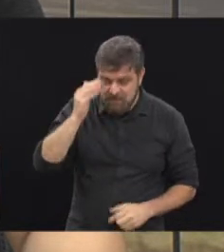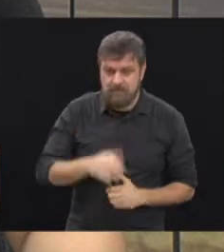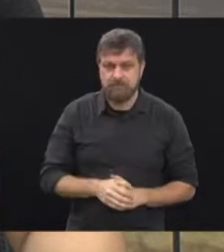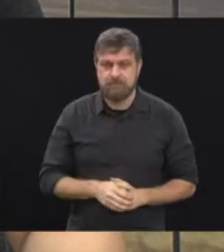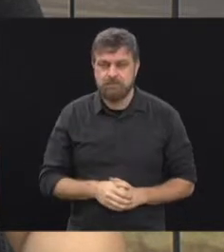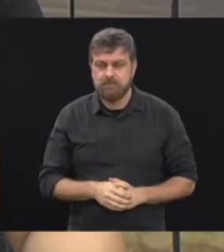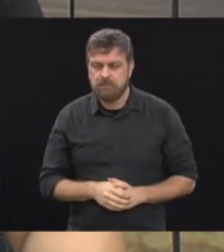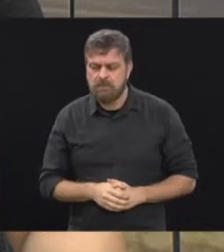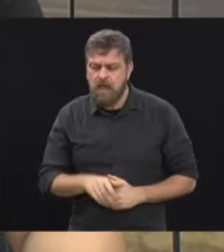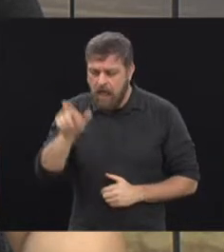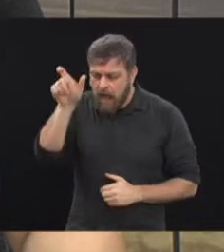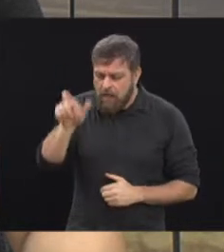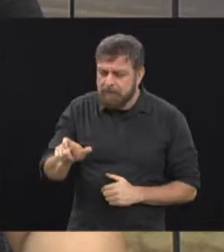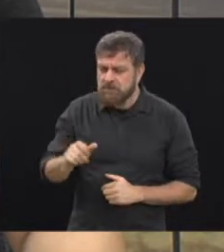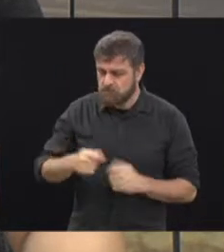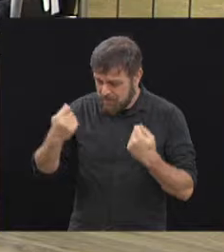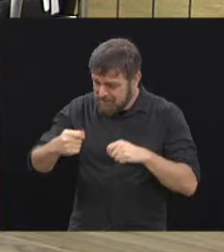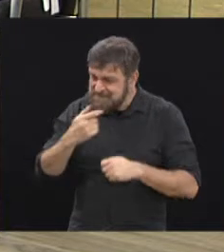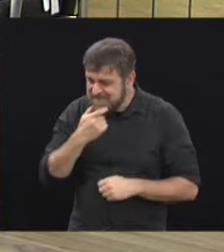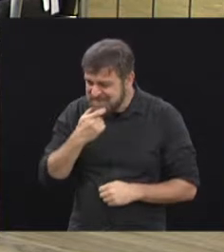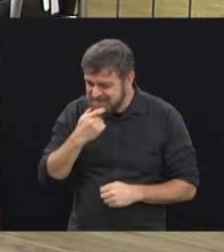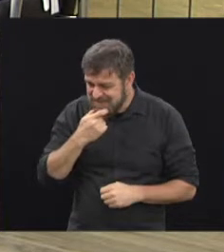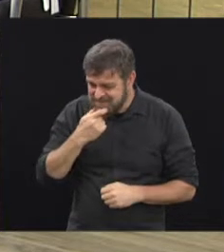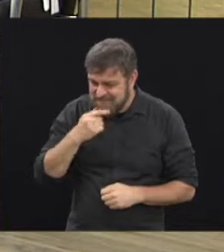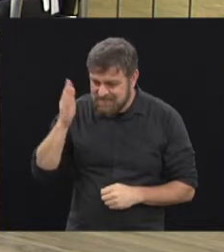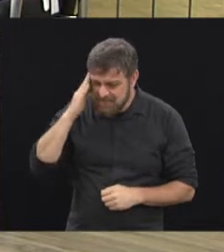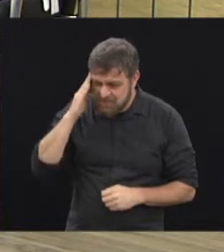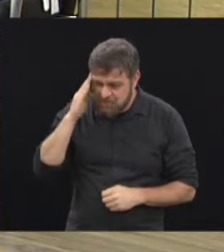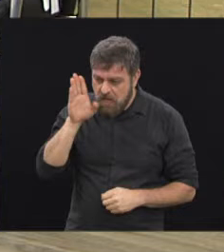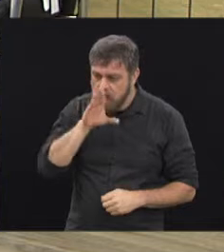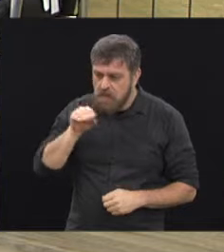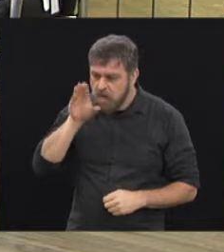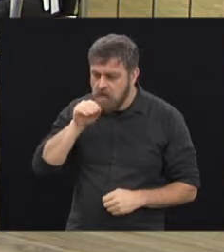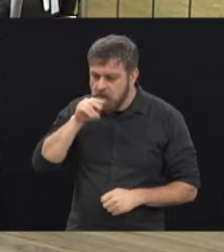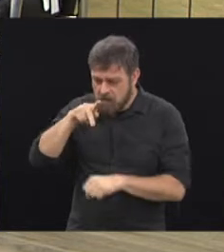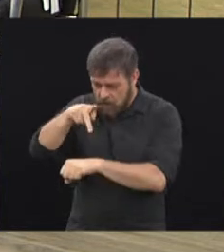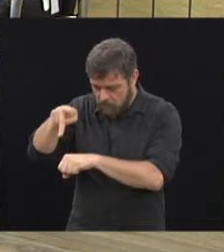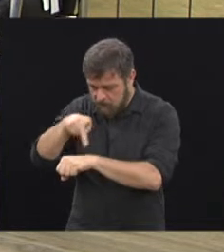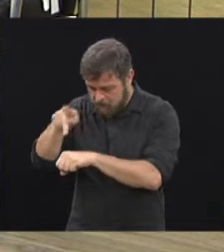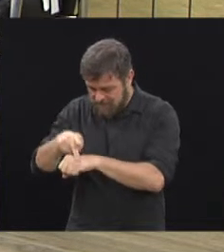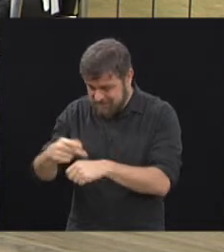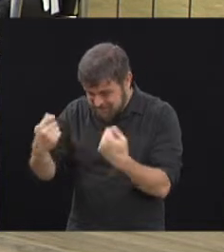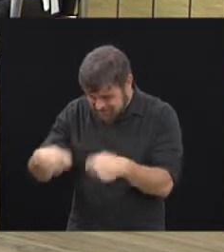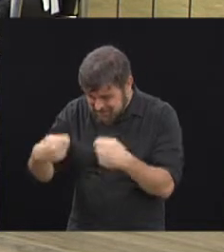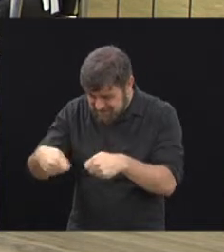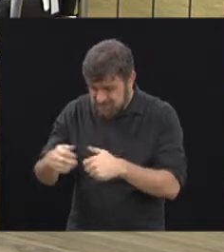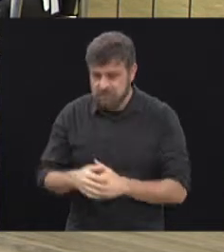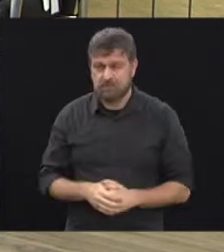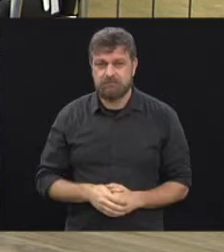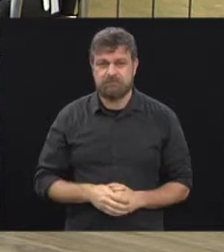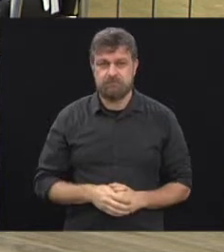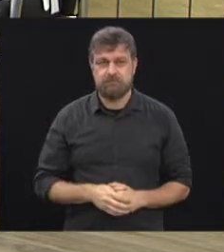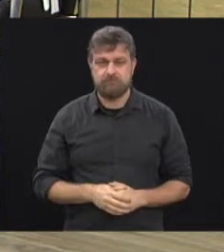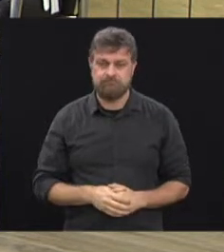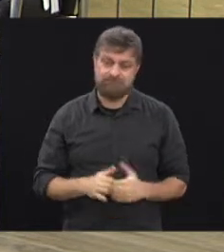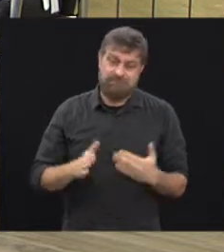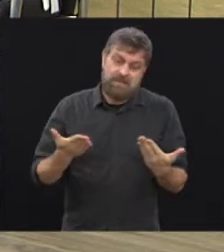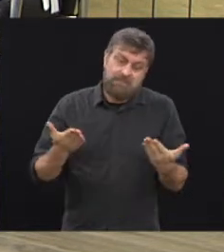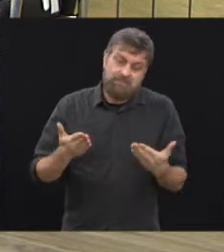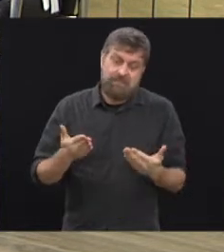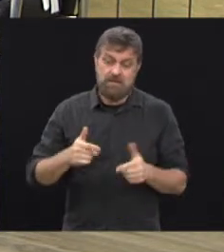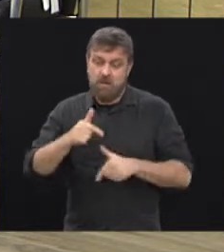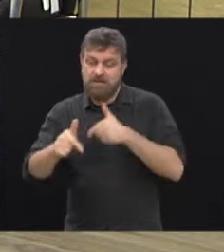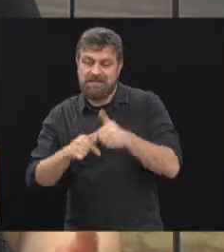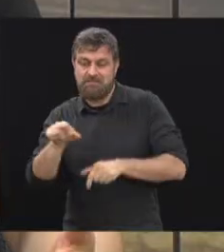você precisa falar inglês, precisa falar a língua local para poder fazer o voluntarismo? Depende do trabalho que